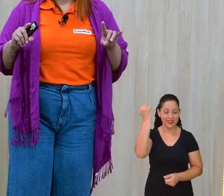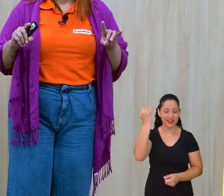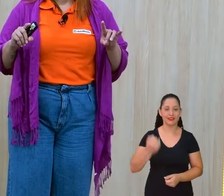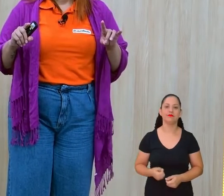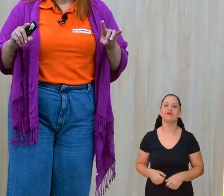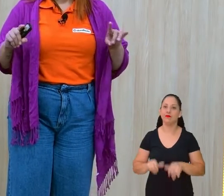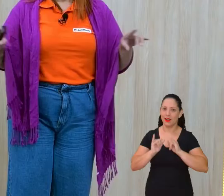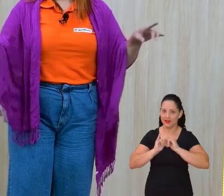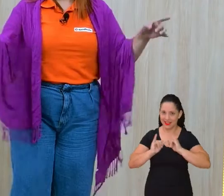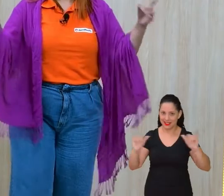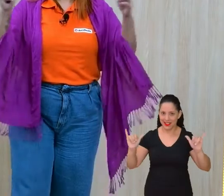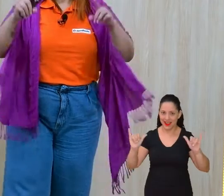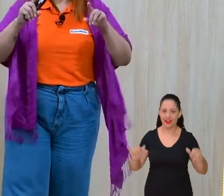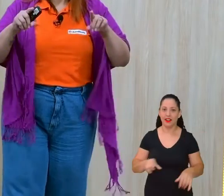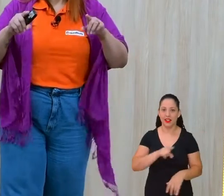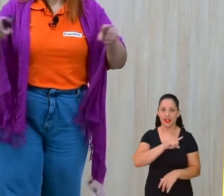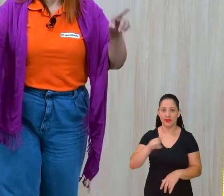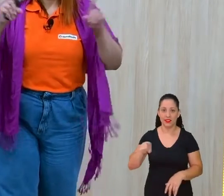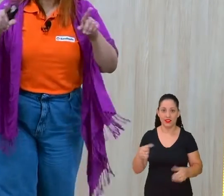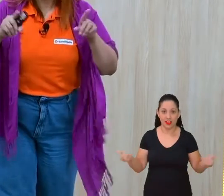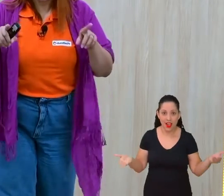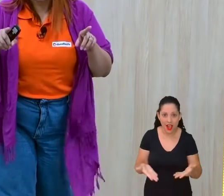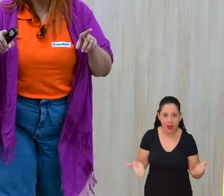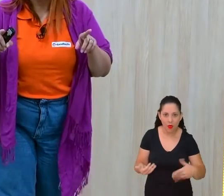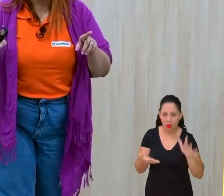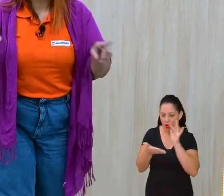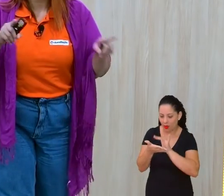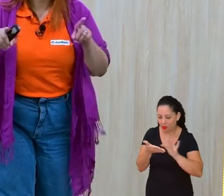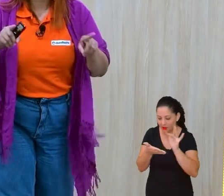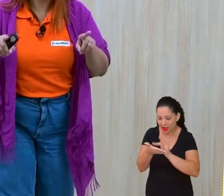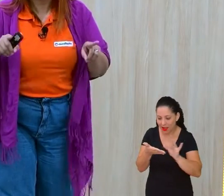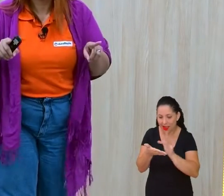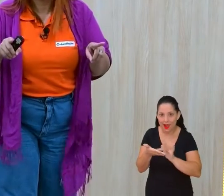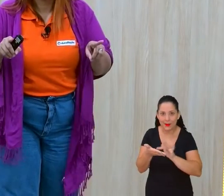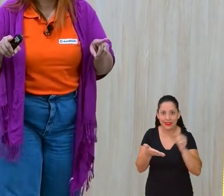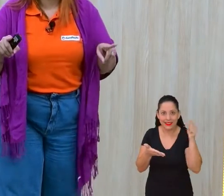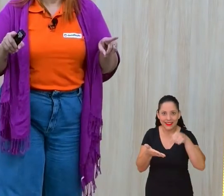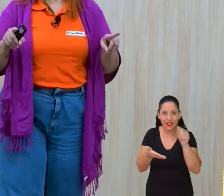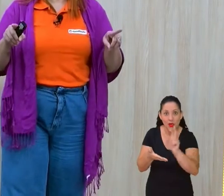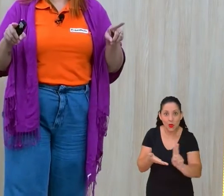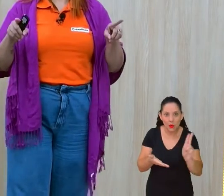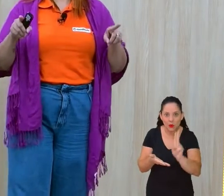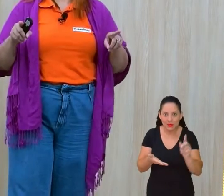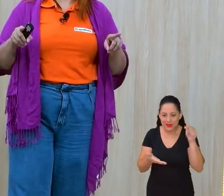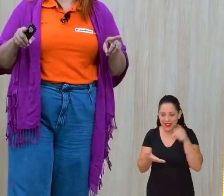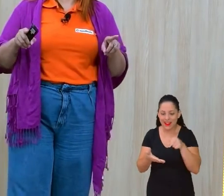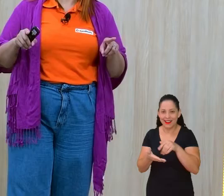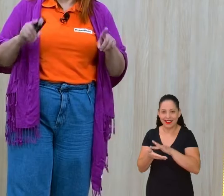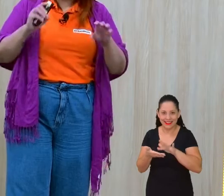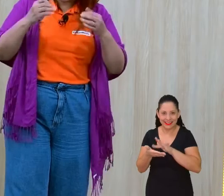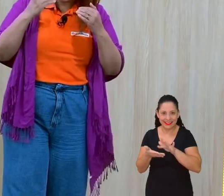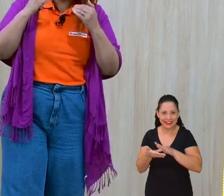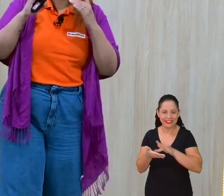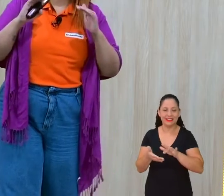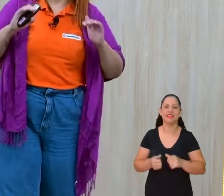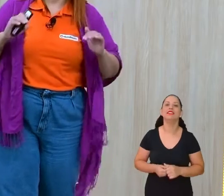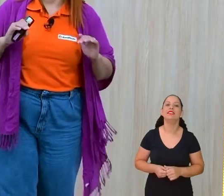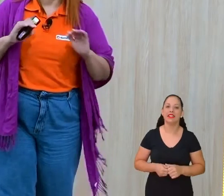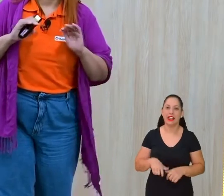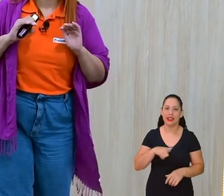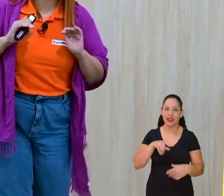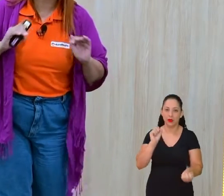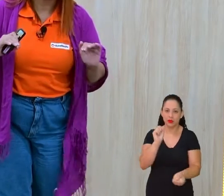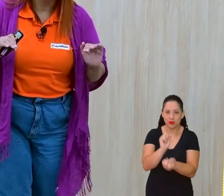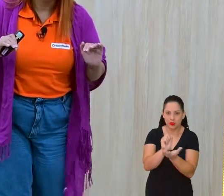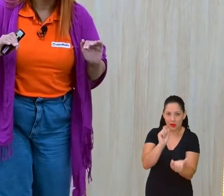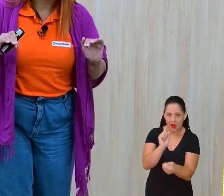dizendo, hein? Pega o tablet agora, porque vai ser com tablet, meu bem. Pois é, vou passar um bizu aí que vocês